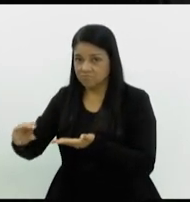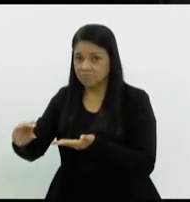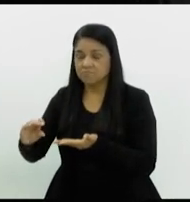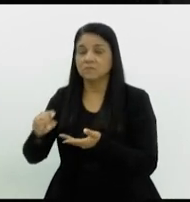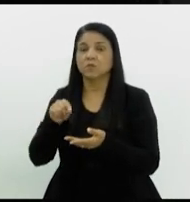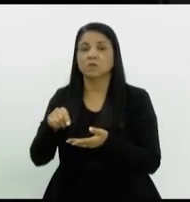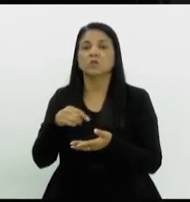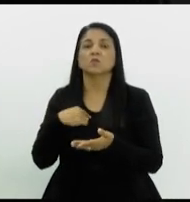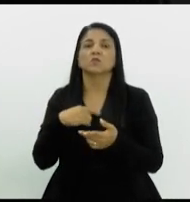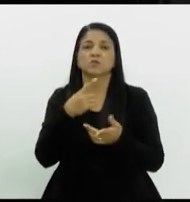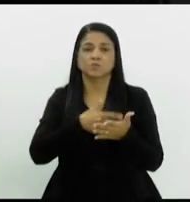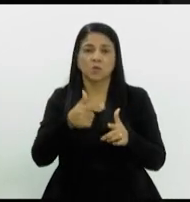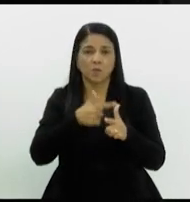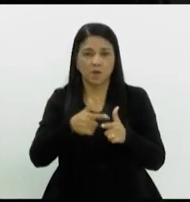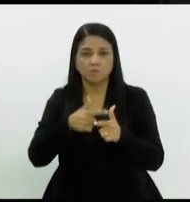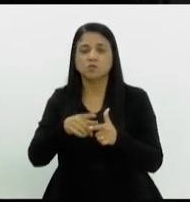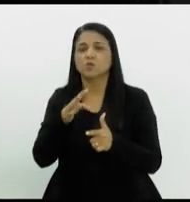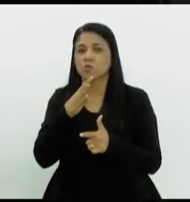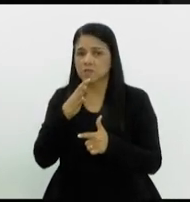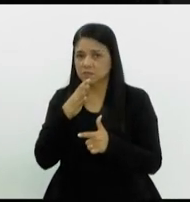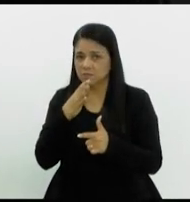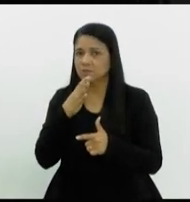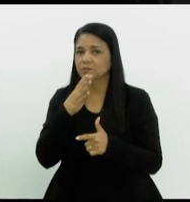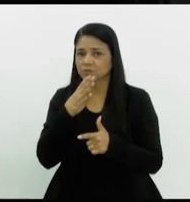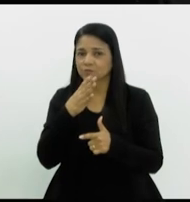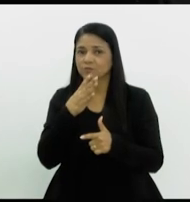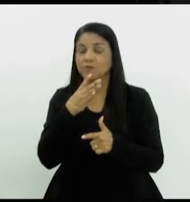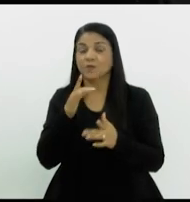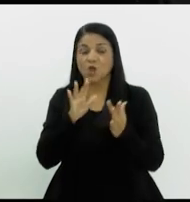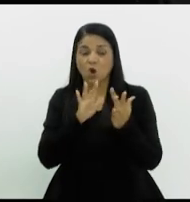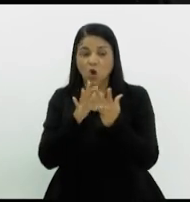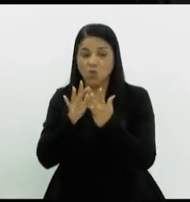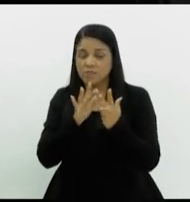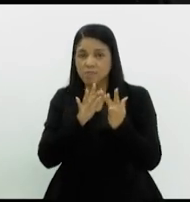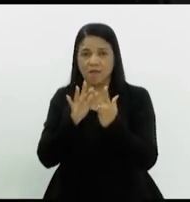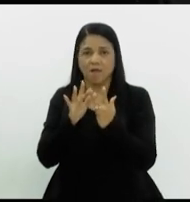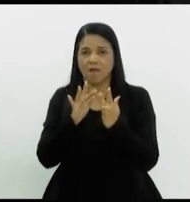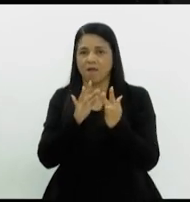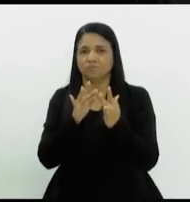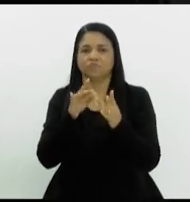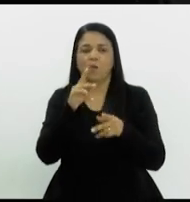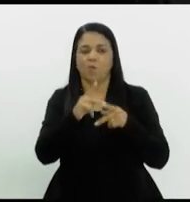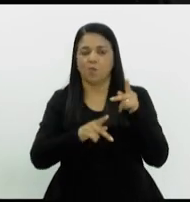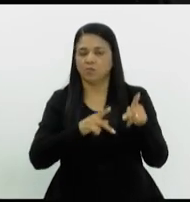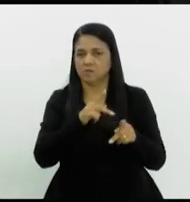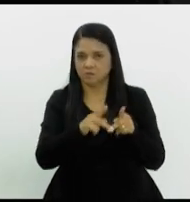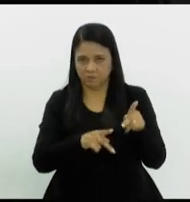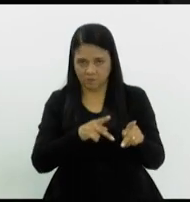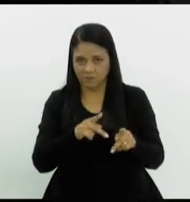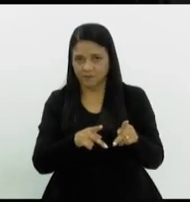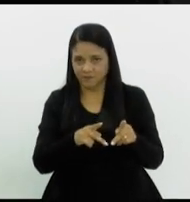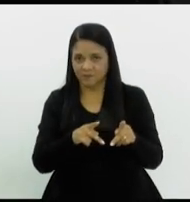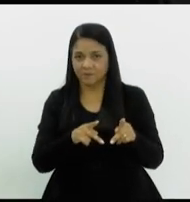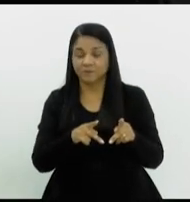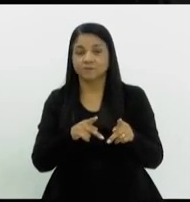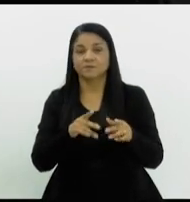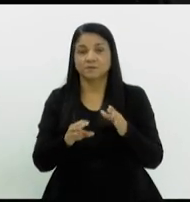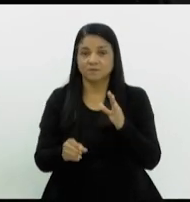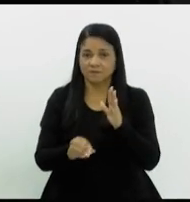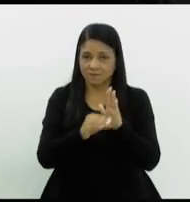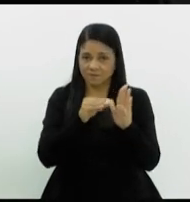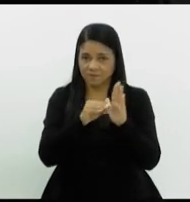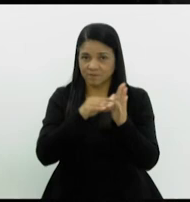que conhecemos de perto, porque estamos em contato direto com a população. A implementação das